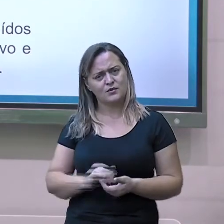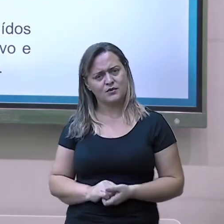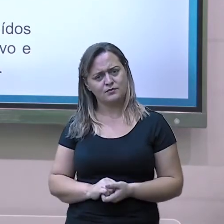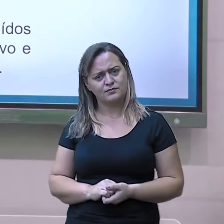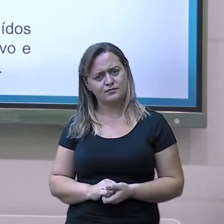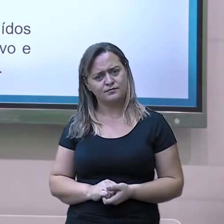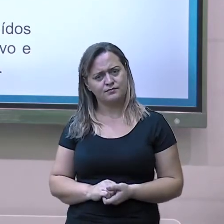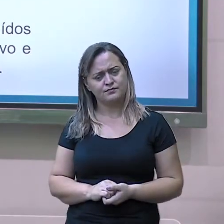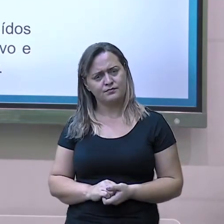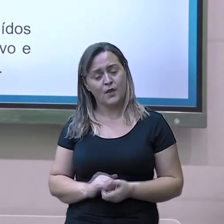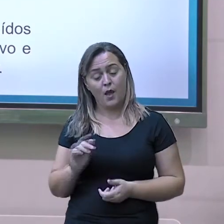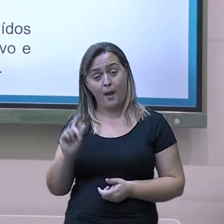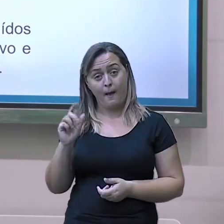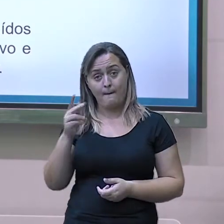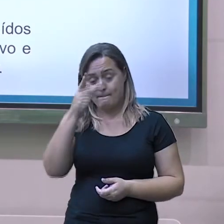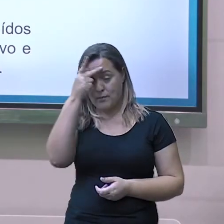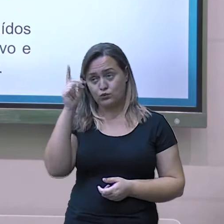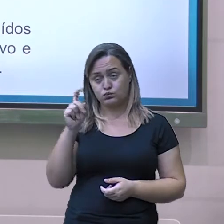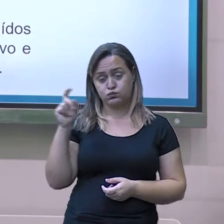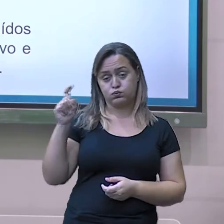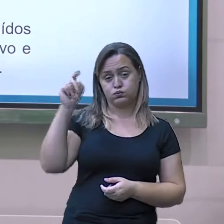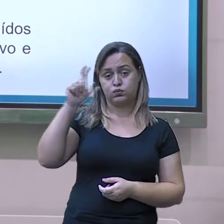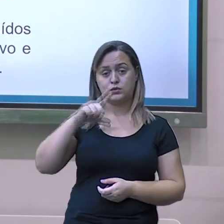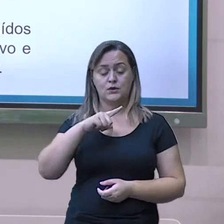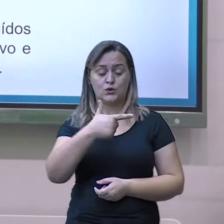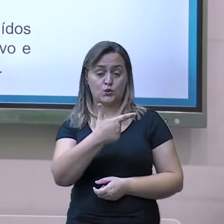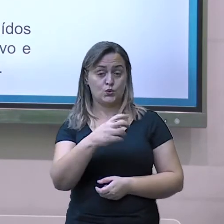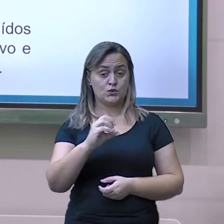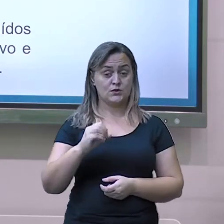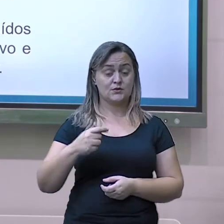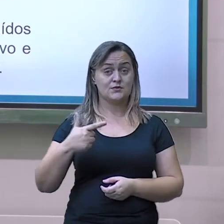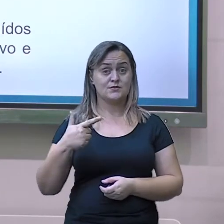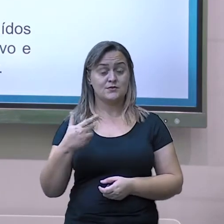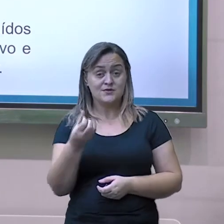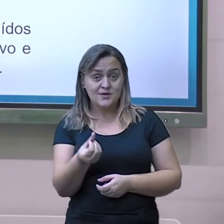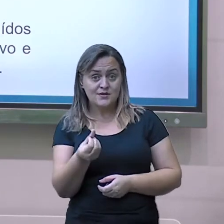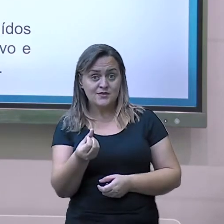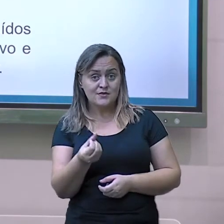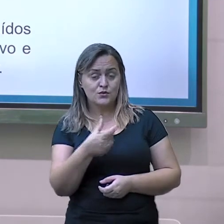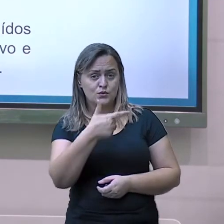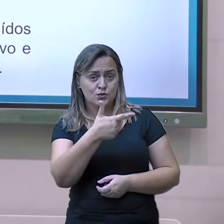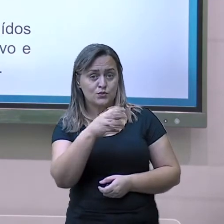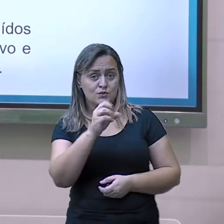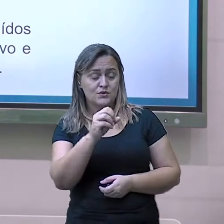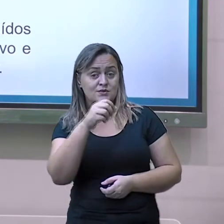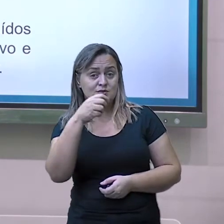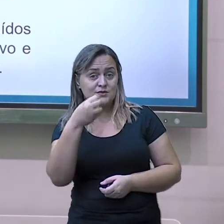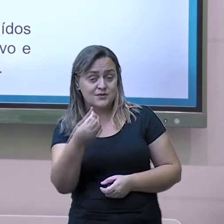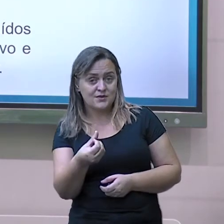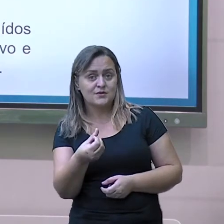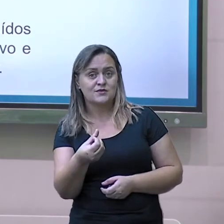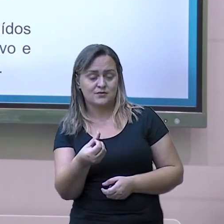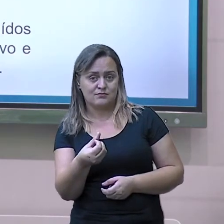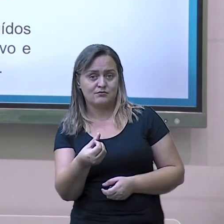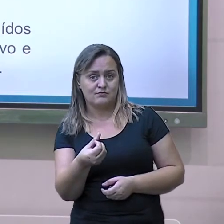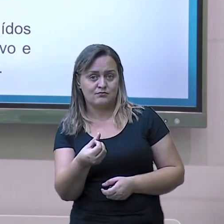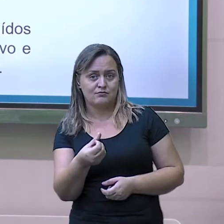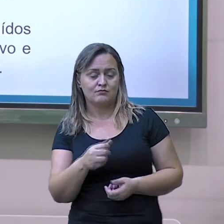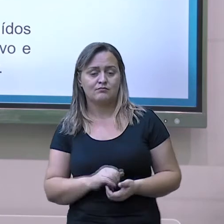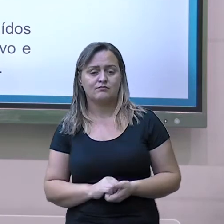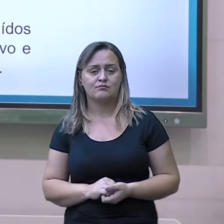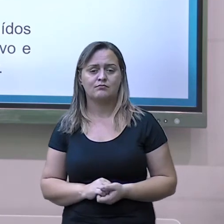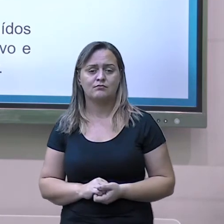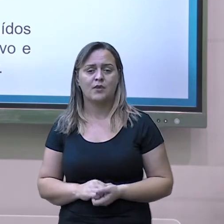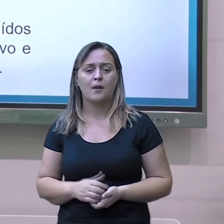adultos são 206 ossos. As crianças, os recém-nascidos, têm mais de